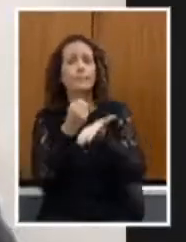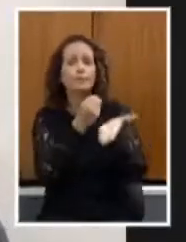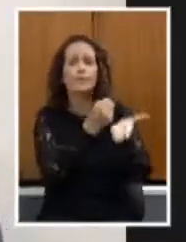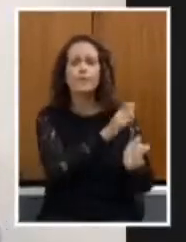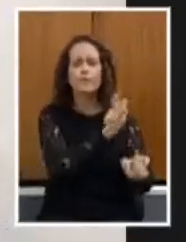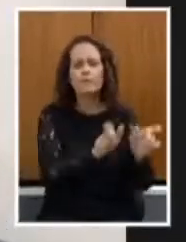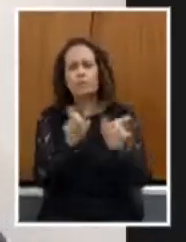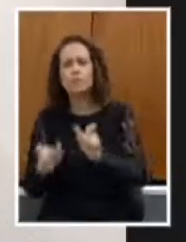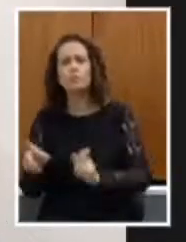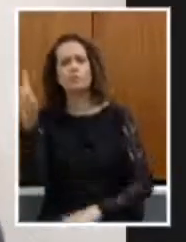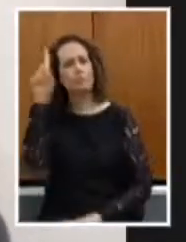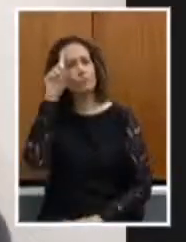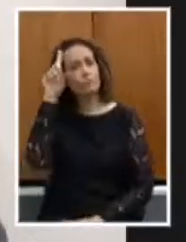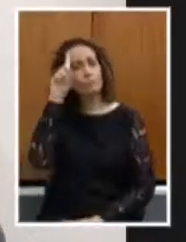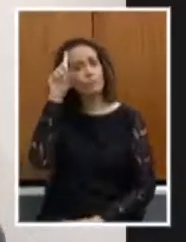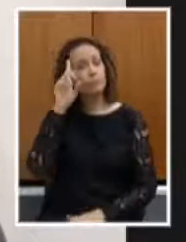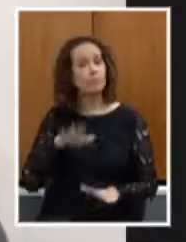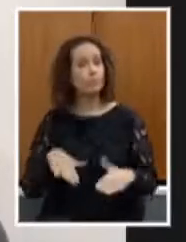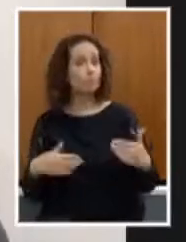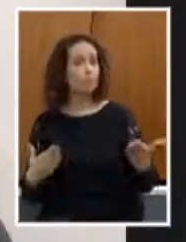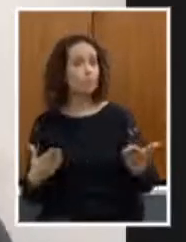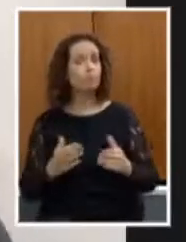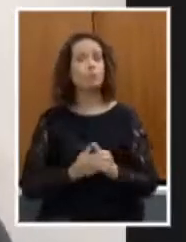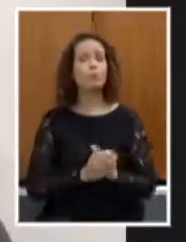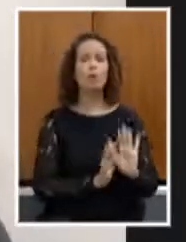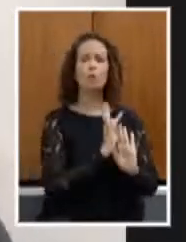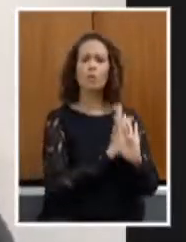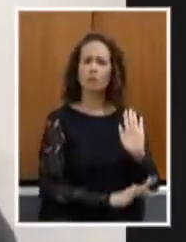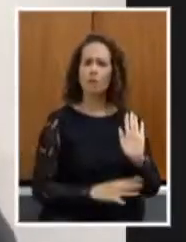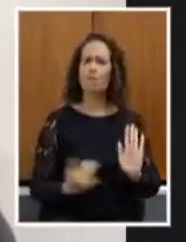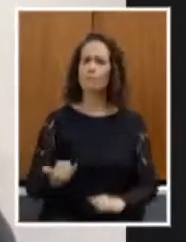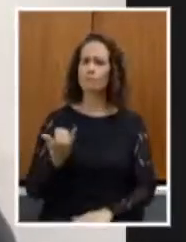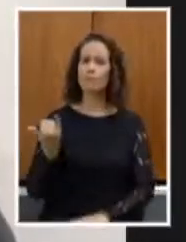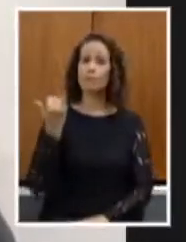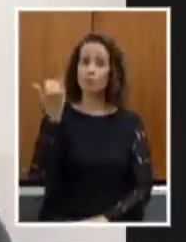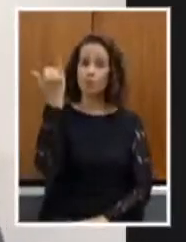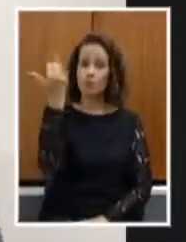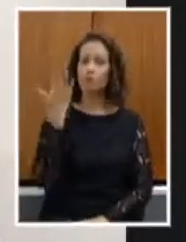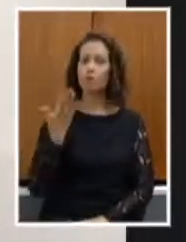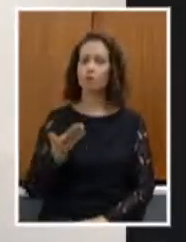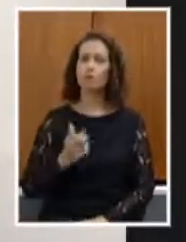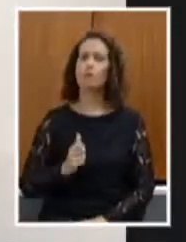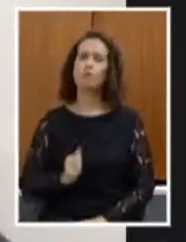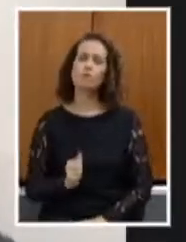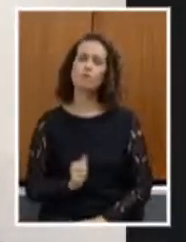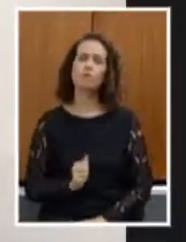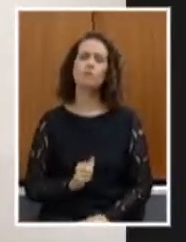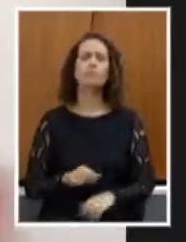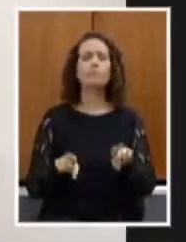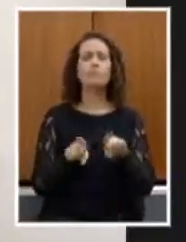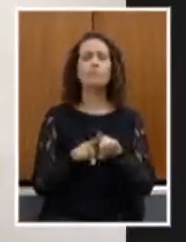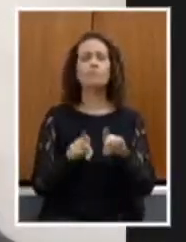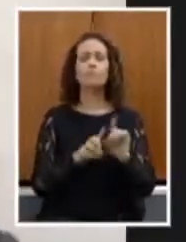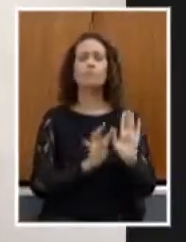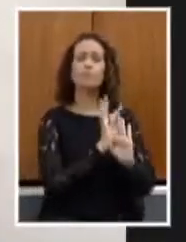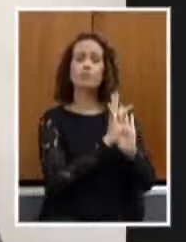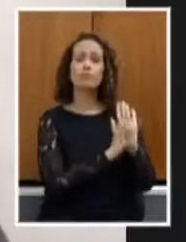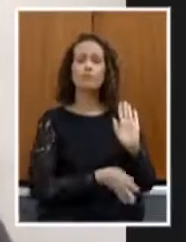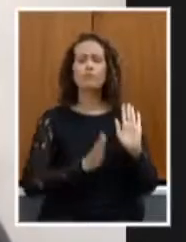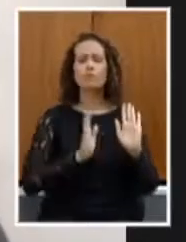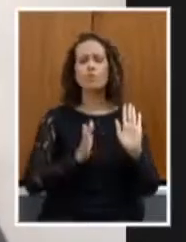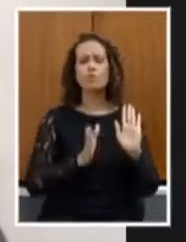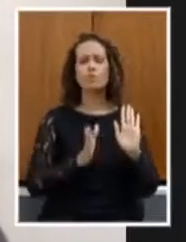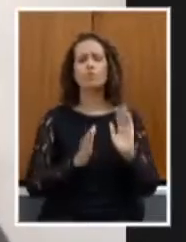seu dia a dia. Então, a matéria é relevante, é uma matéria que tramita já de uma maneira prolongada